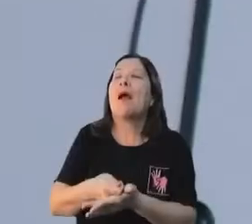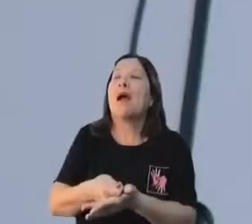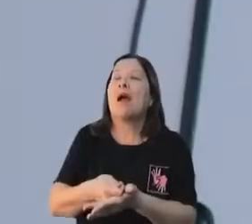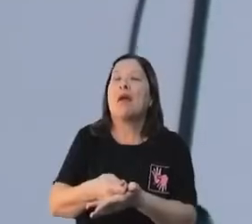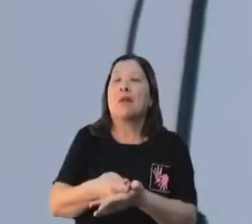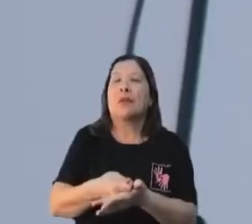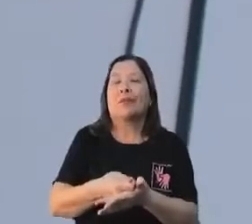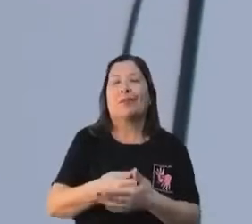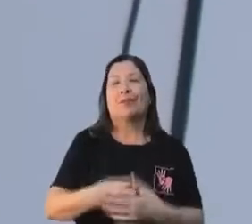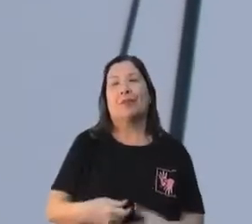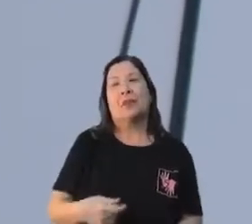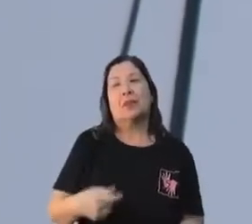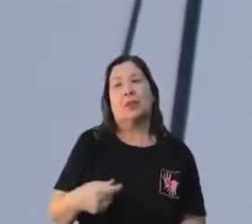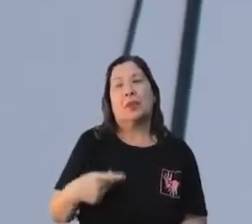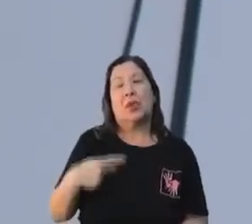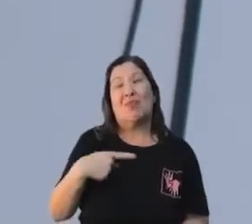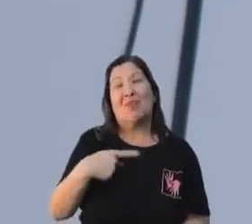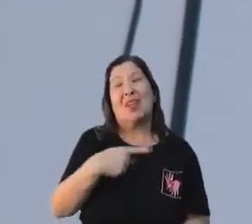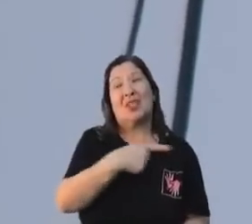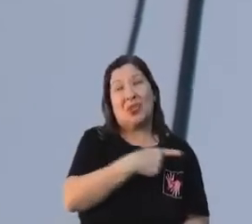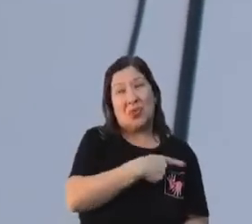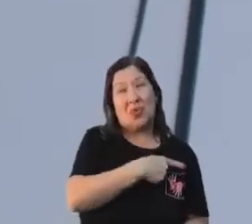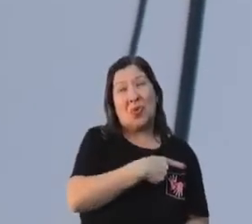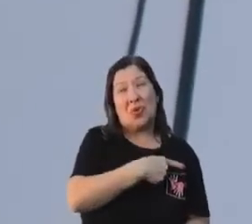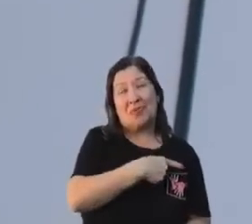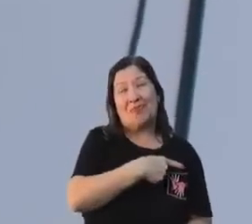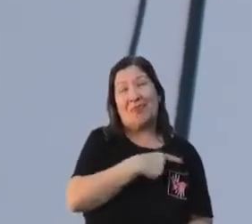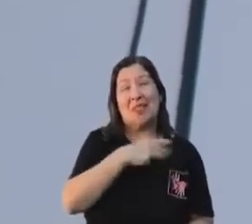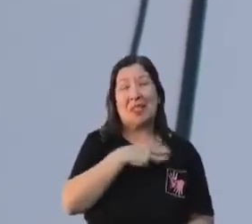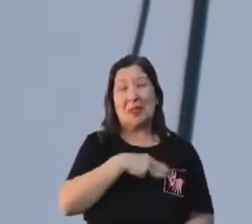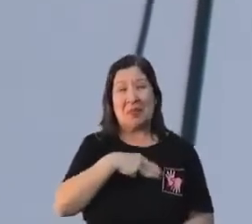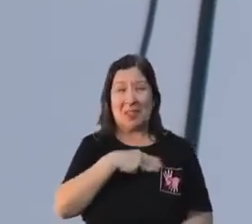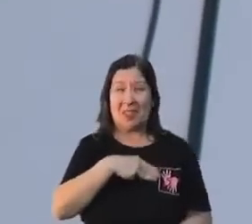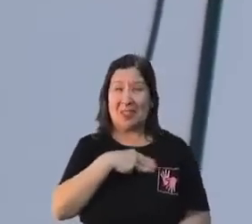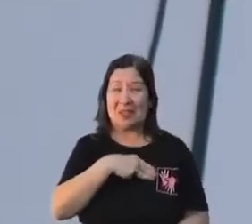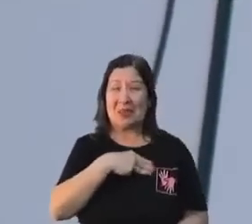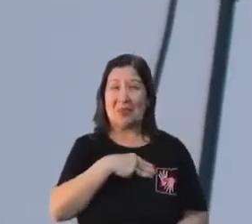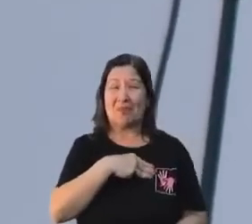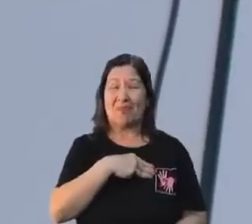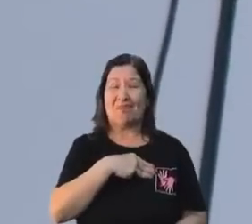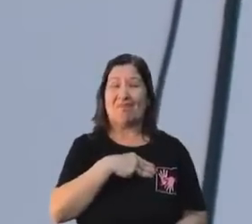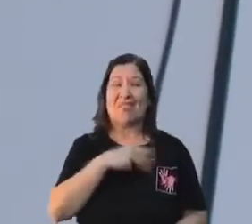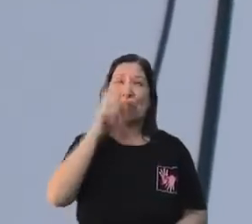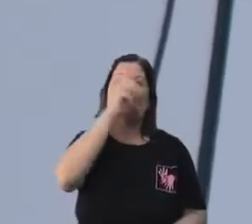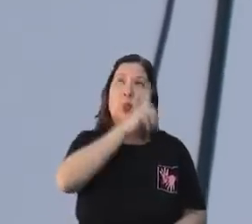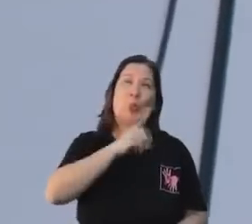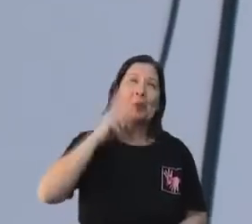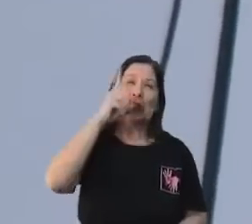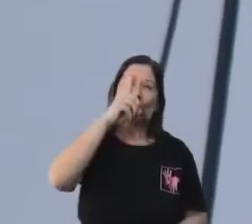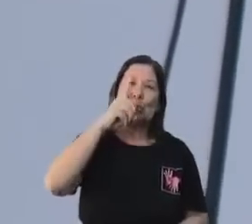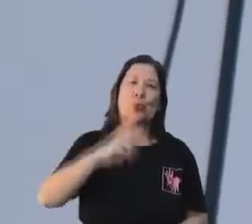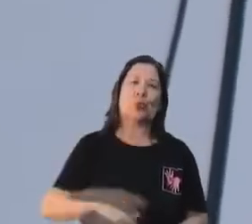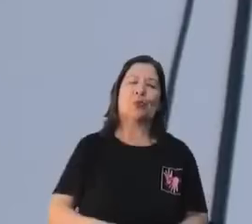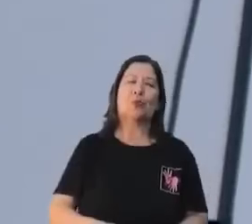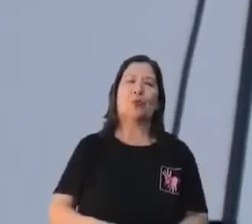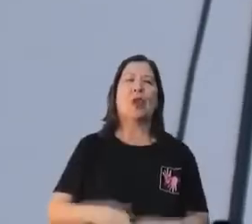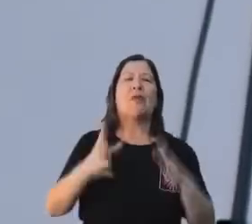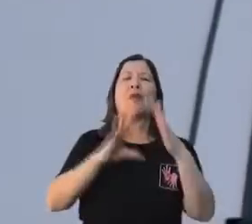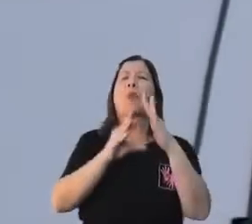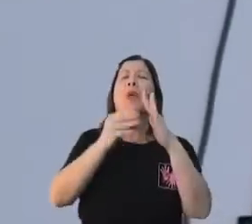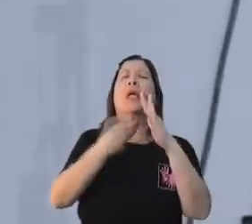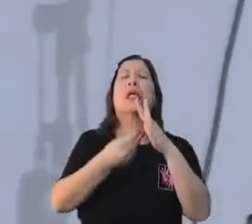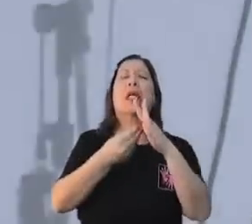E o pastor da igreja batista, missionária de Itaporanga, chegou no domingo à noite e fez um desafio para a igreja: meus